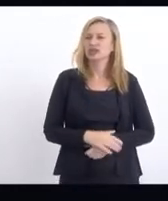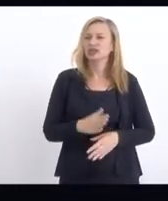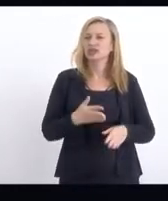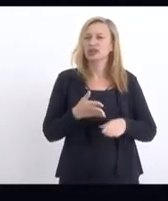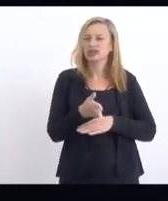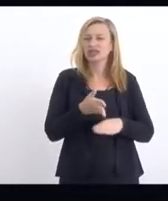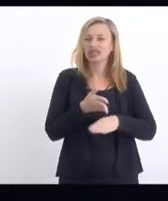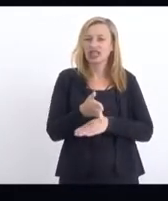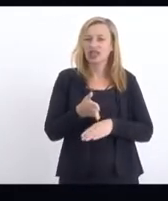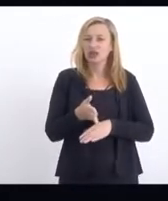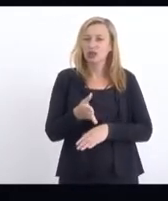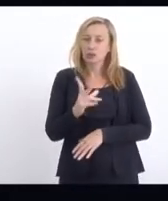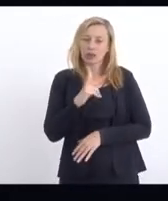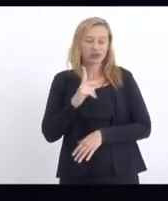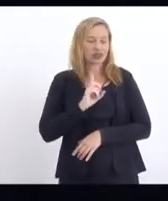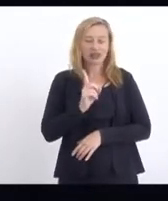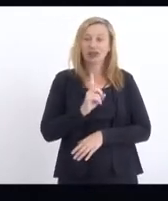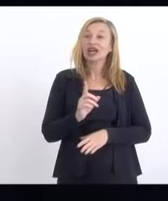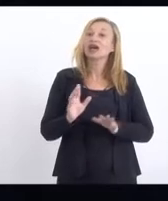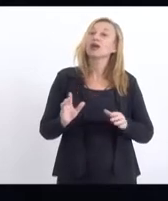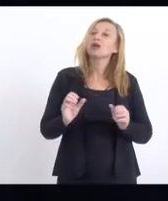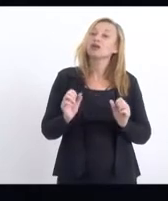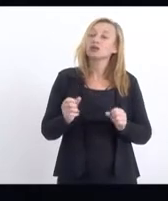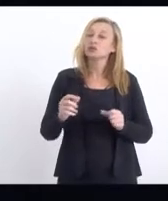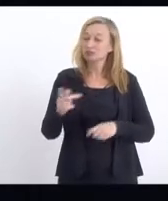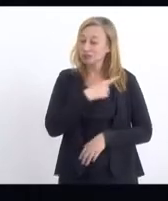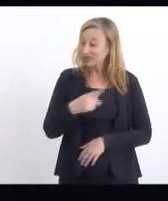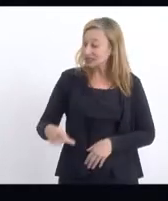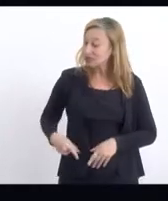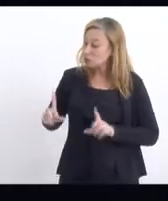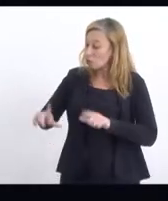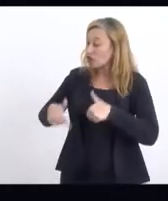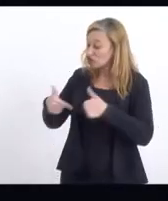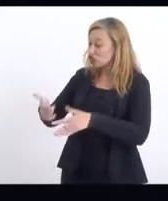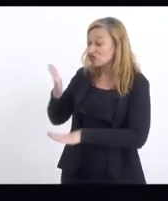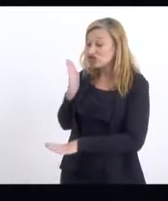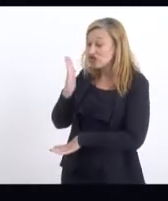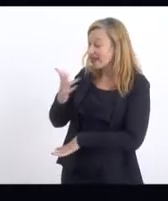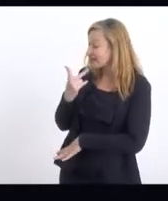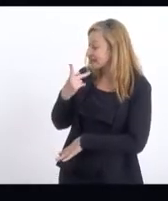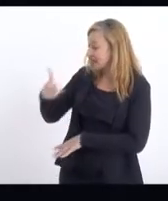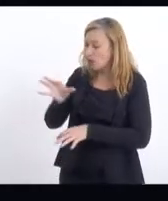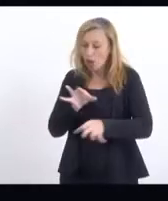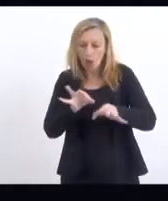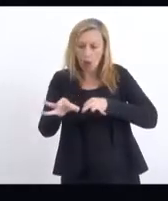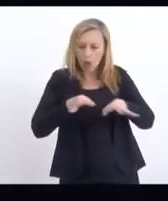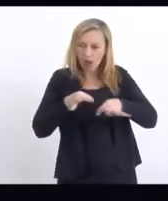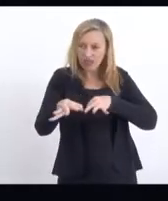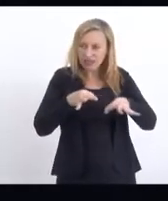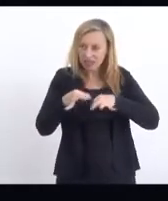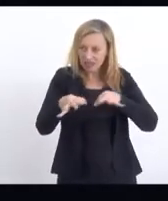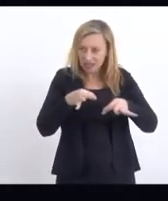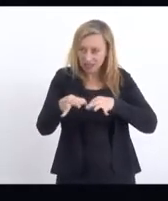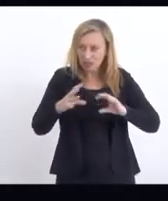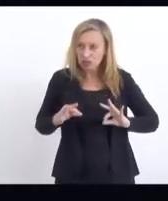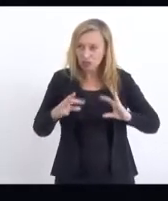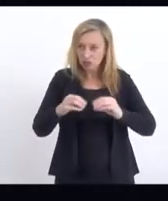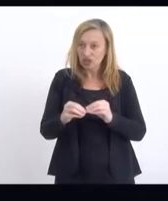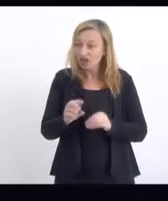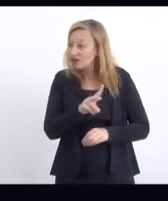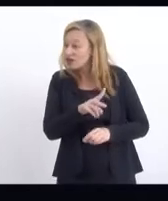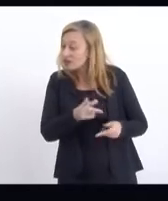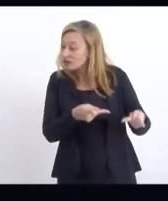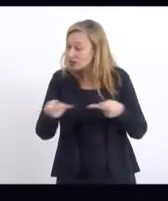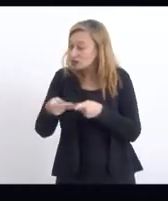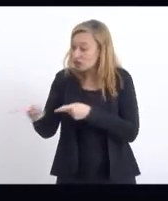forma individual. Então, quando o presidente, numa atitude direta dele, organiza uma caravana, que já foi a várias